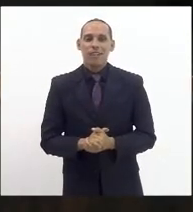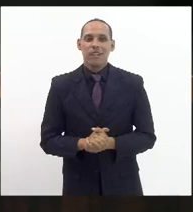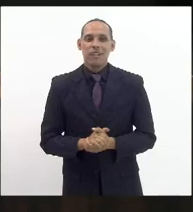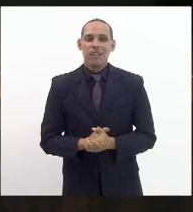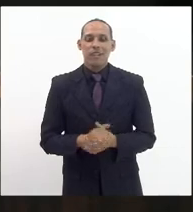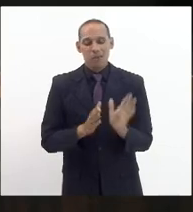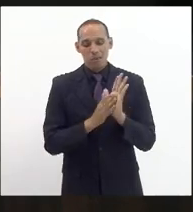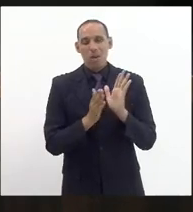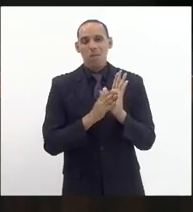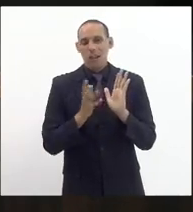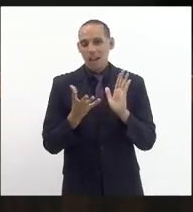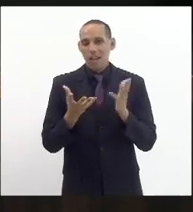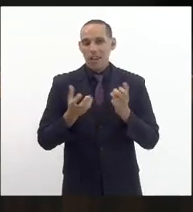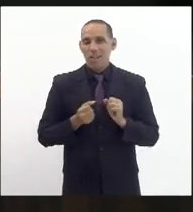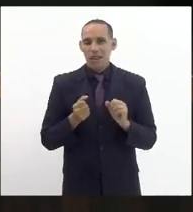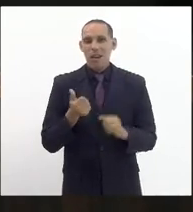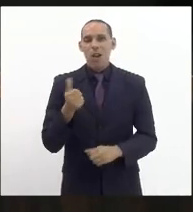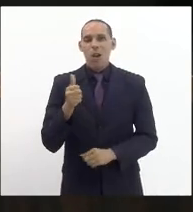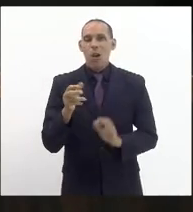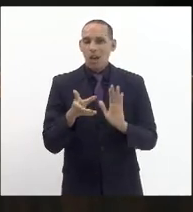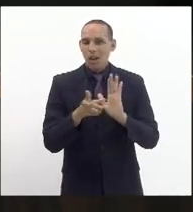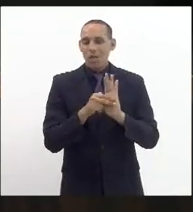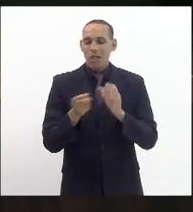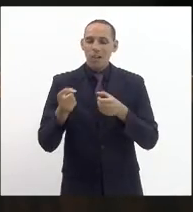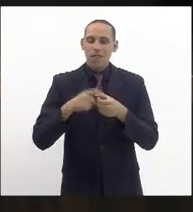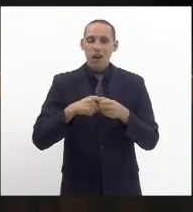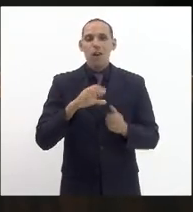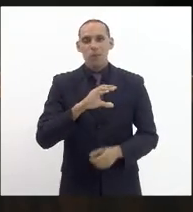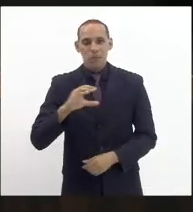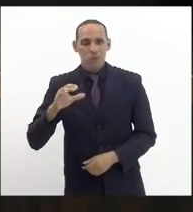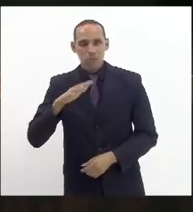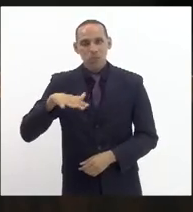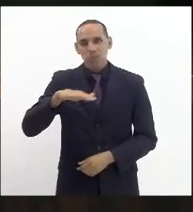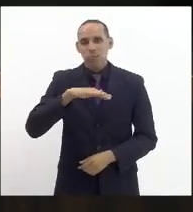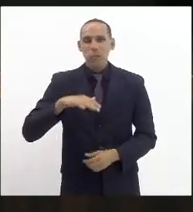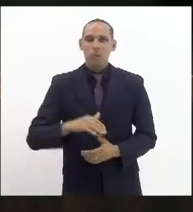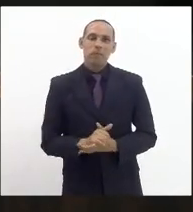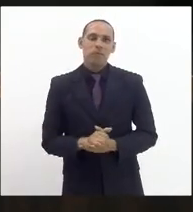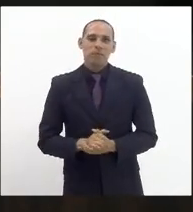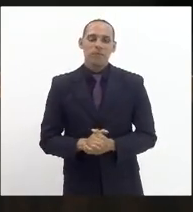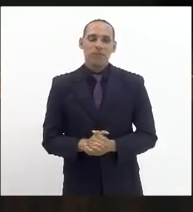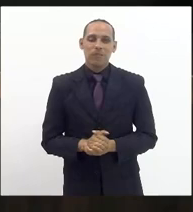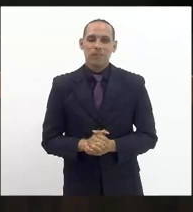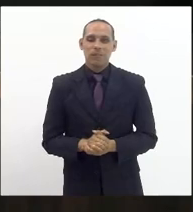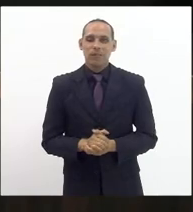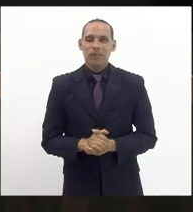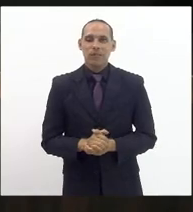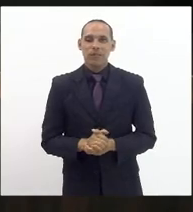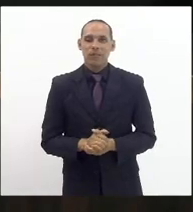presidente, proposta recebeu 11 emendas, emendas e retorna às comissões.